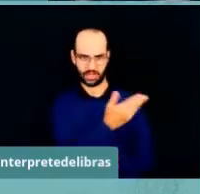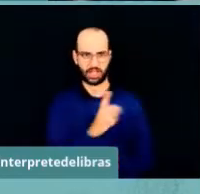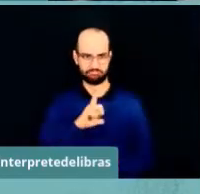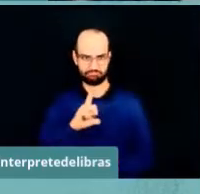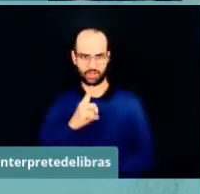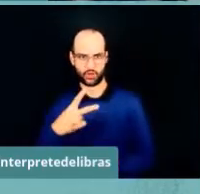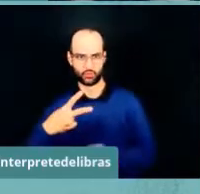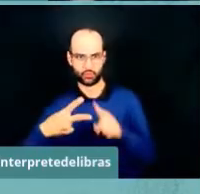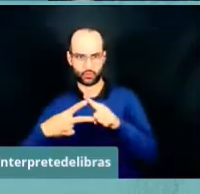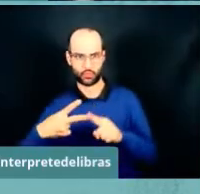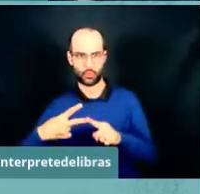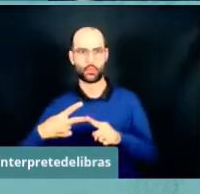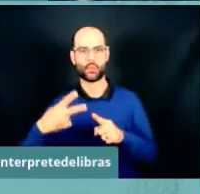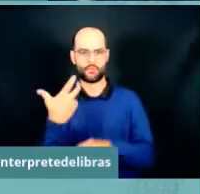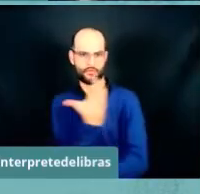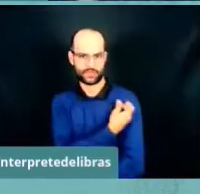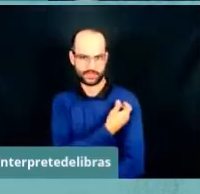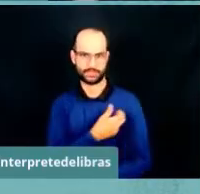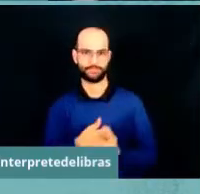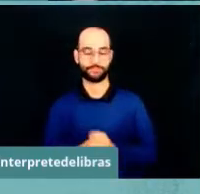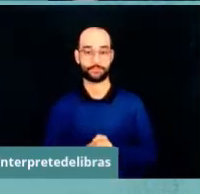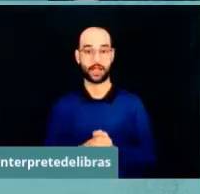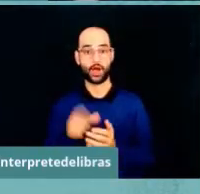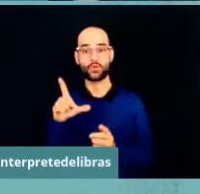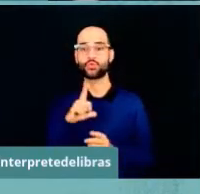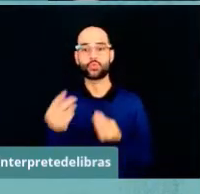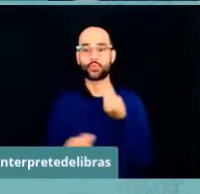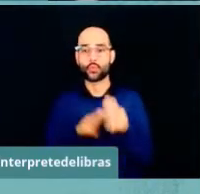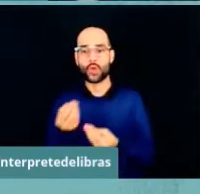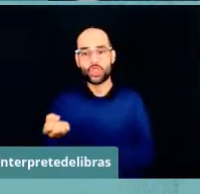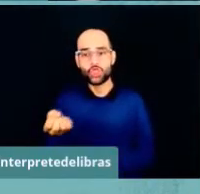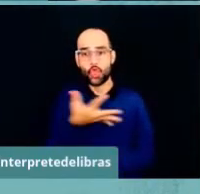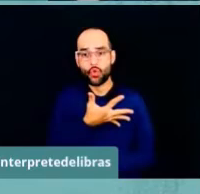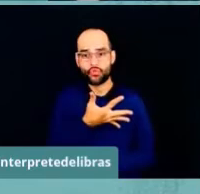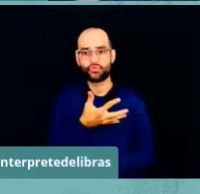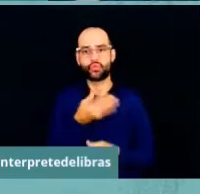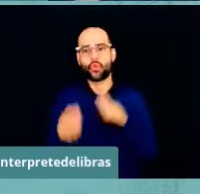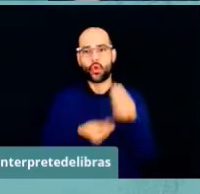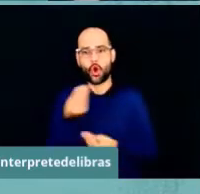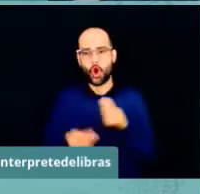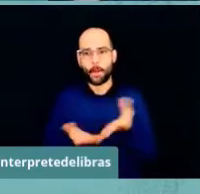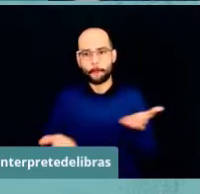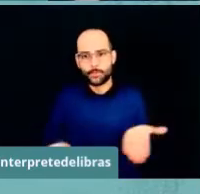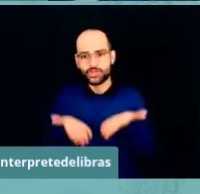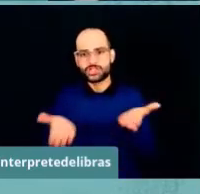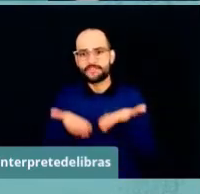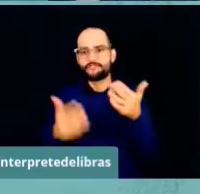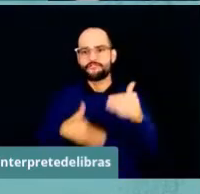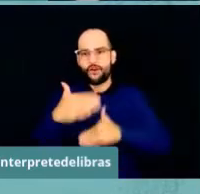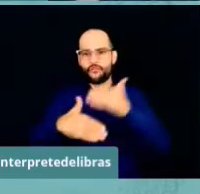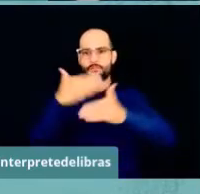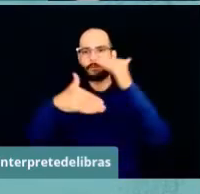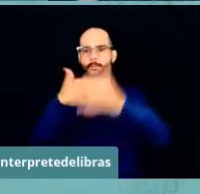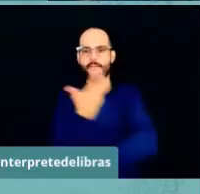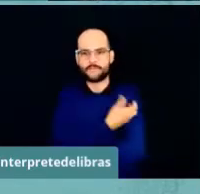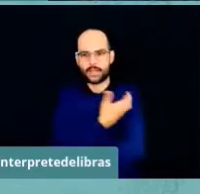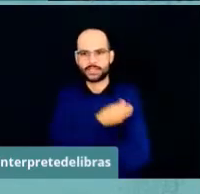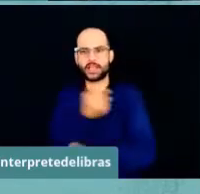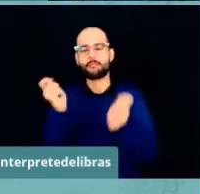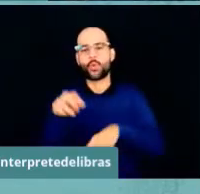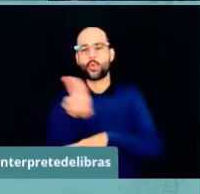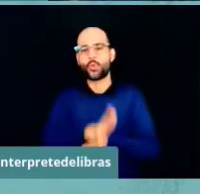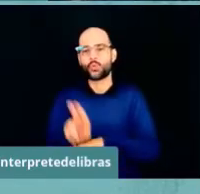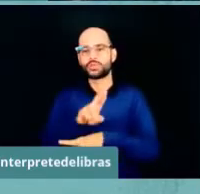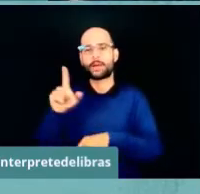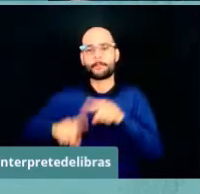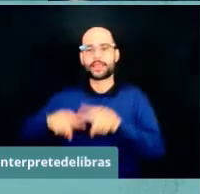o mecanismo mais moderno de desenvolvimento de vacinas, que são vacinas que utilizam o material genético